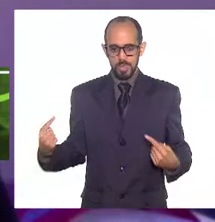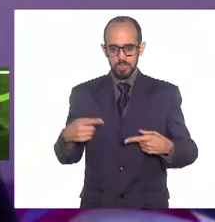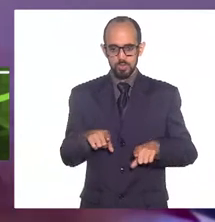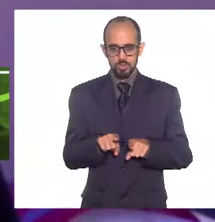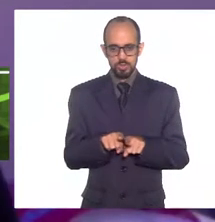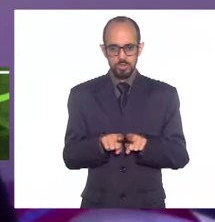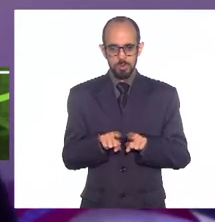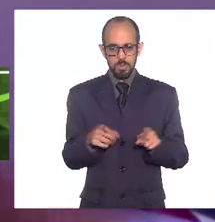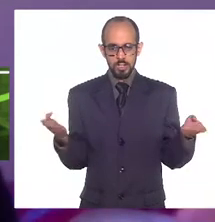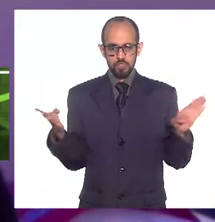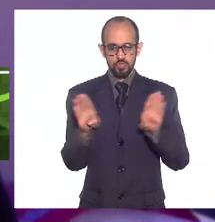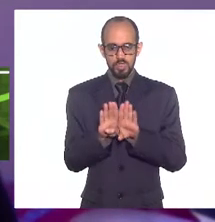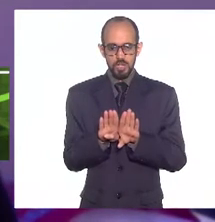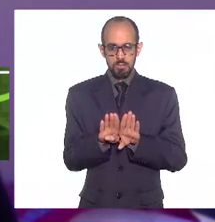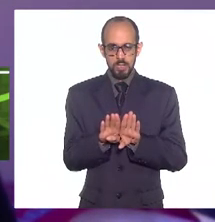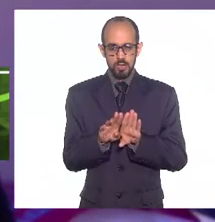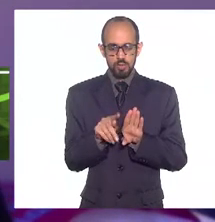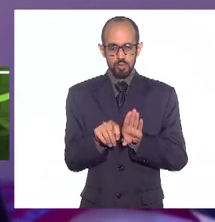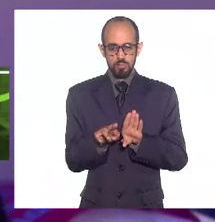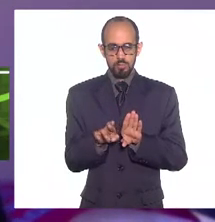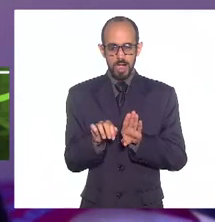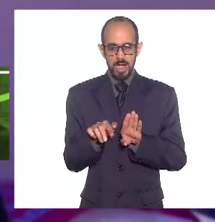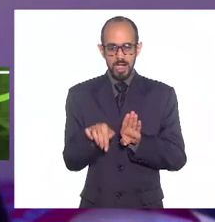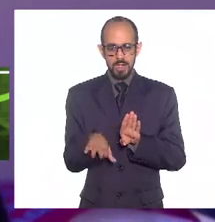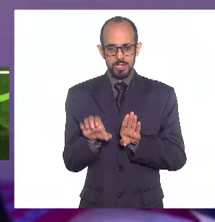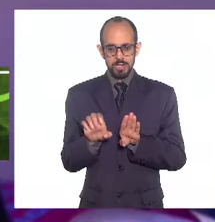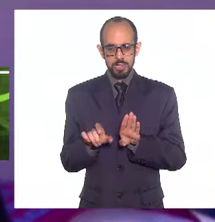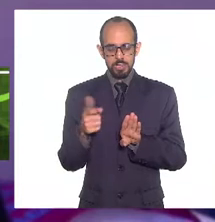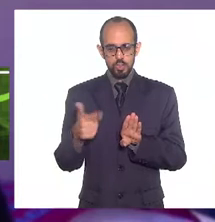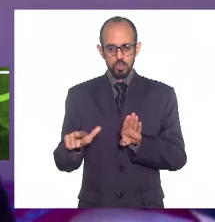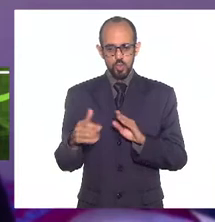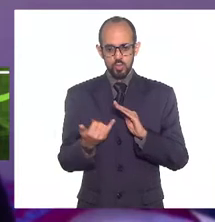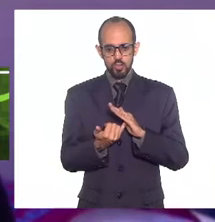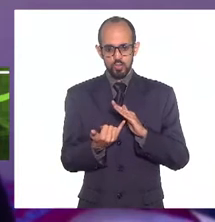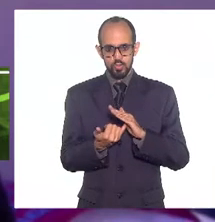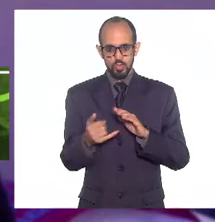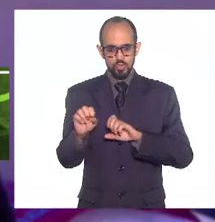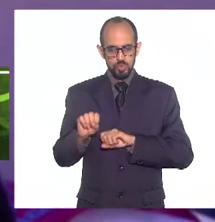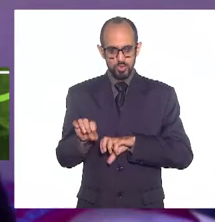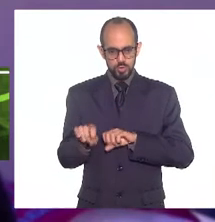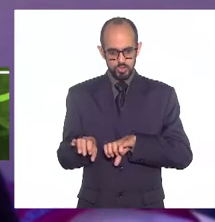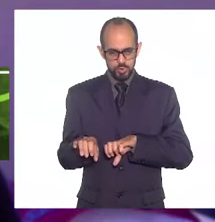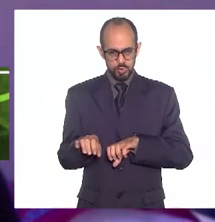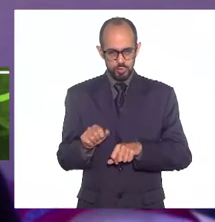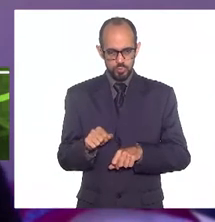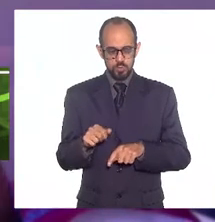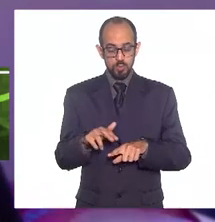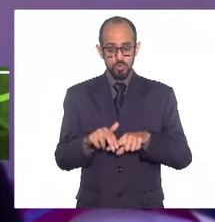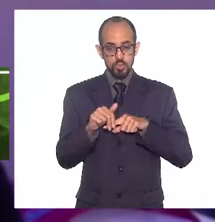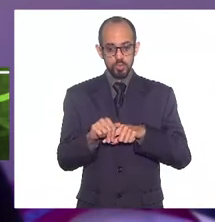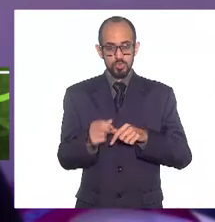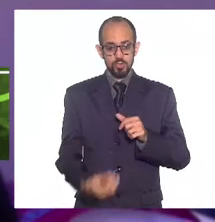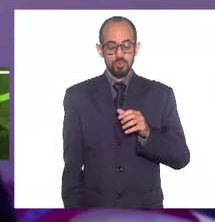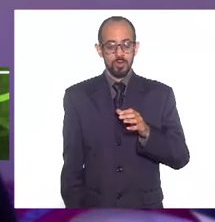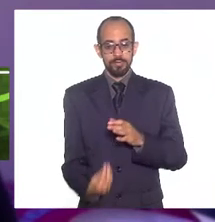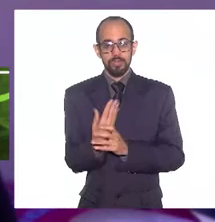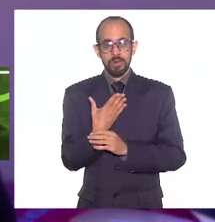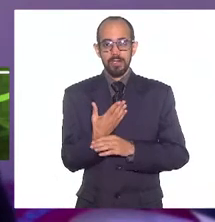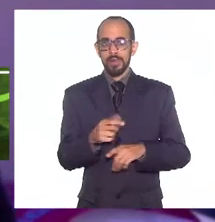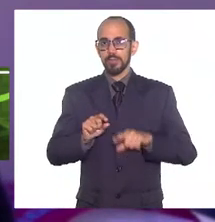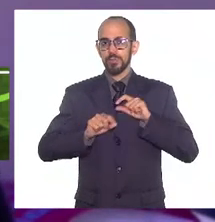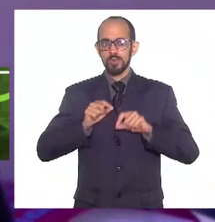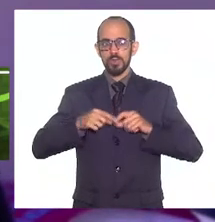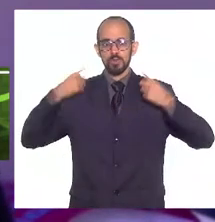fechamento não só do parque como da escola e de outras instituições de ensino e aí surgiu então exatamente